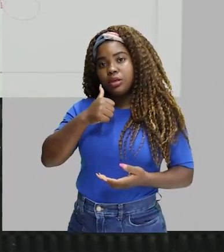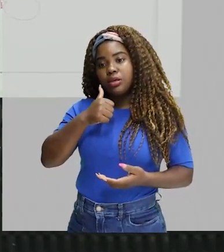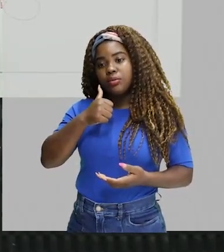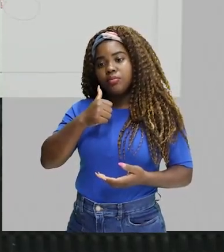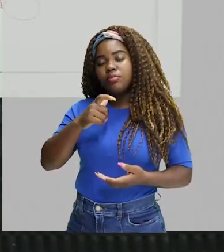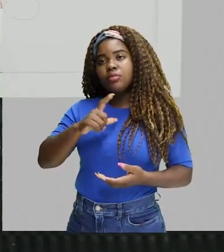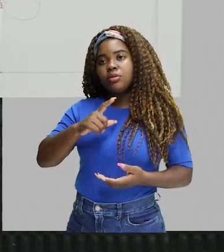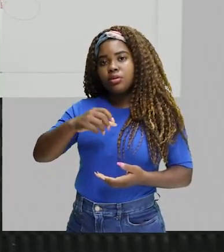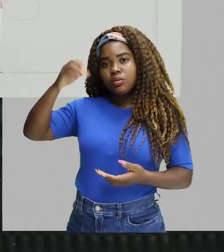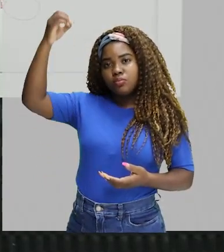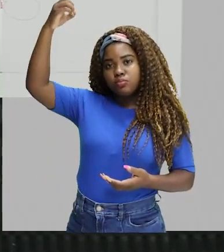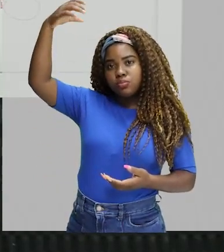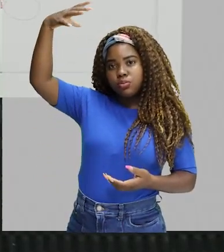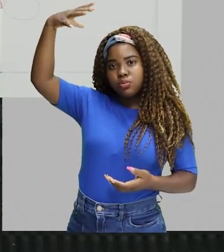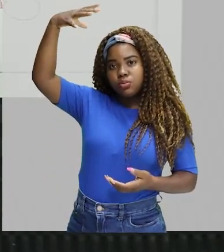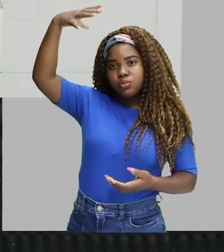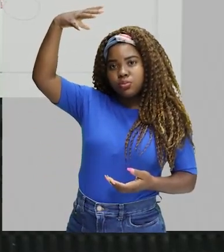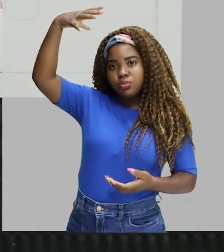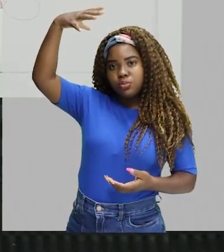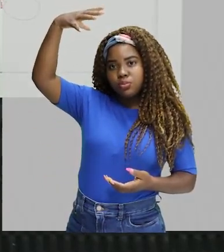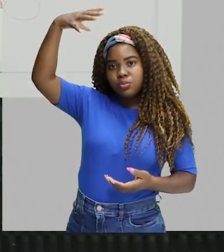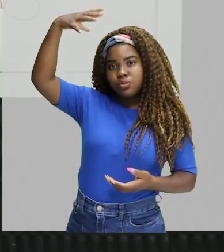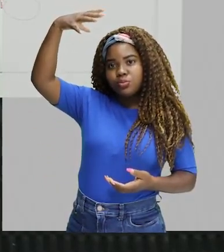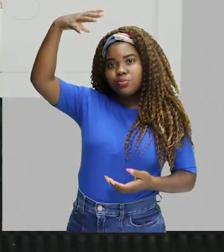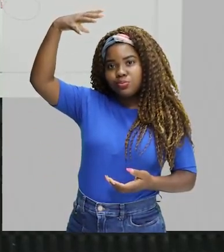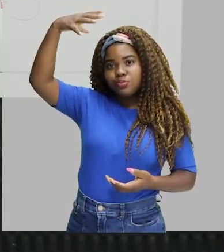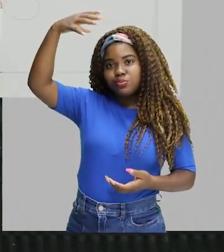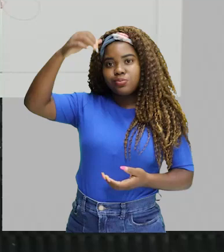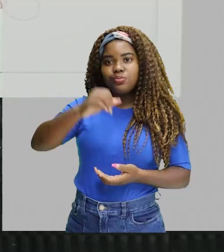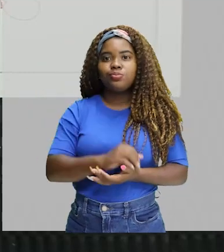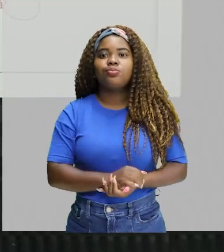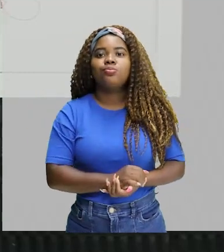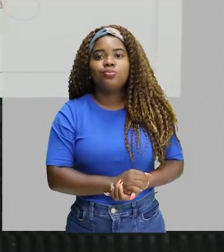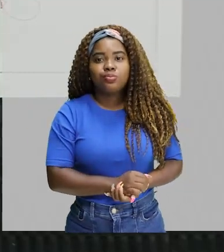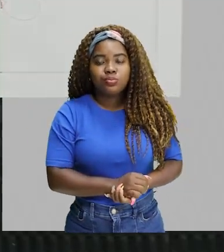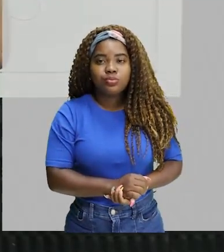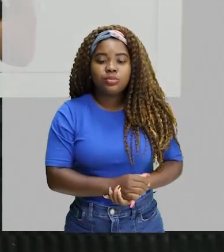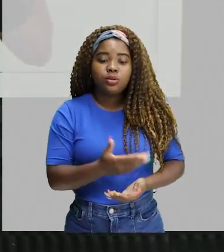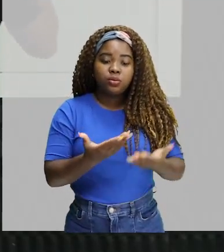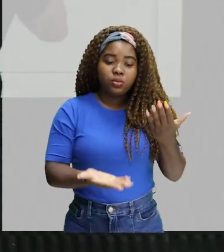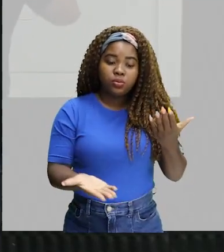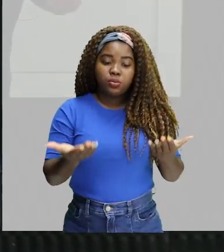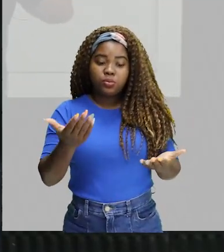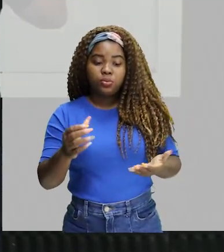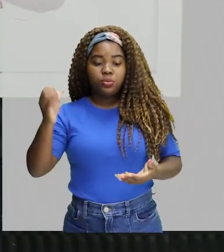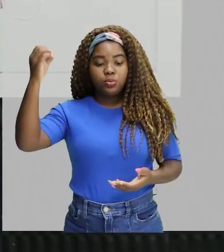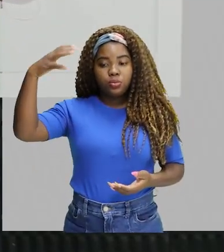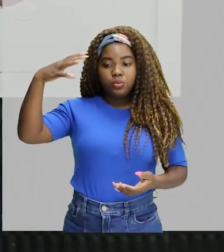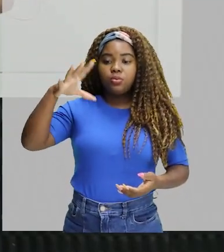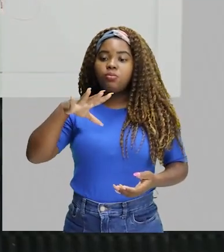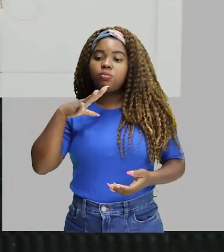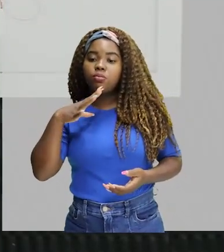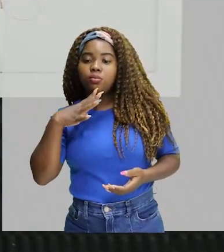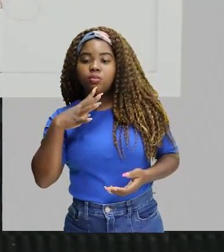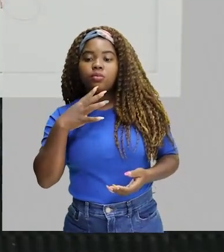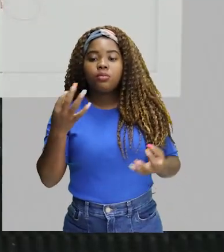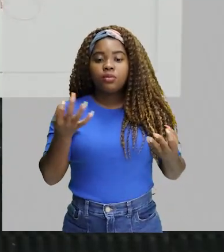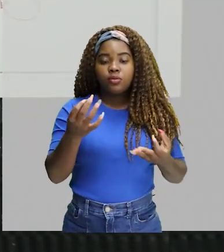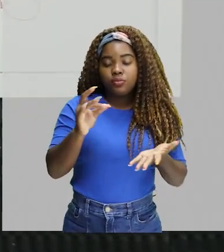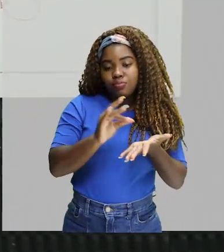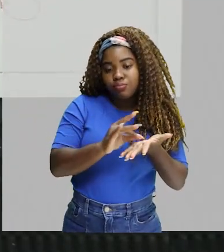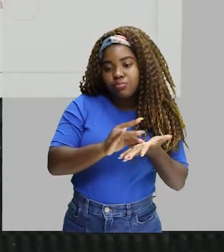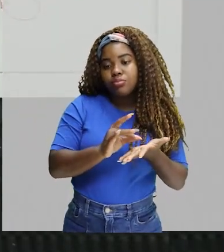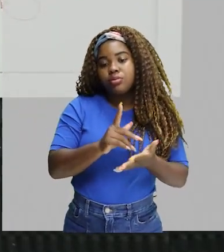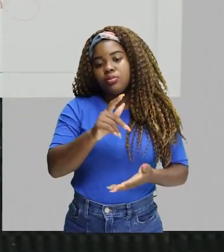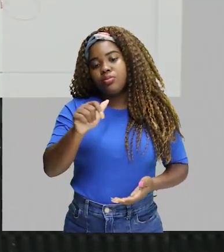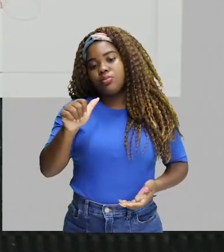cabeça irradiando uma luz. Olha aí, ó. A comparação da luz ao conhecimento, da luz à perfeição, à verdade, em que Platão